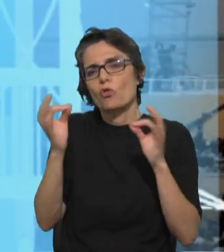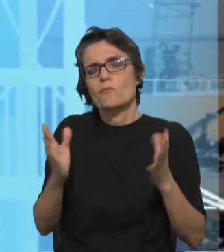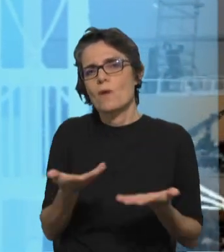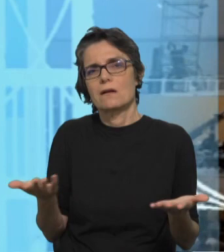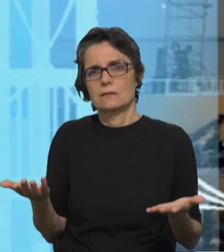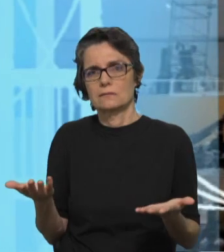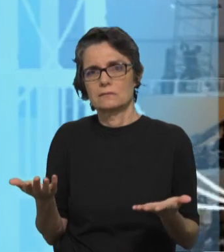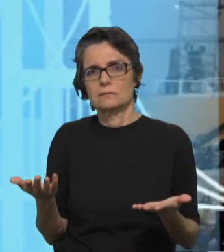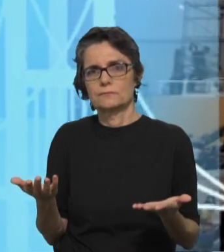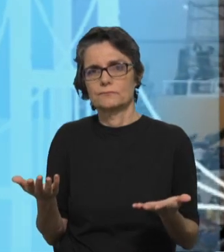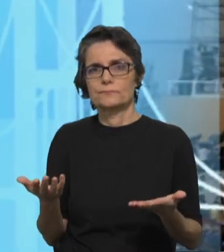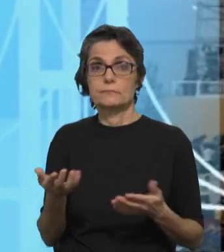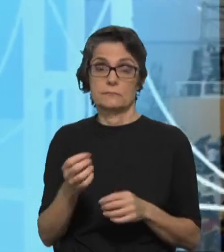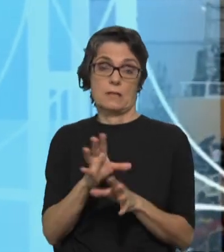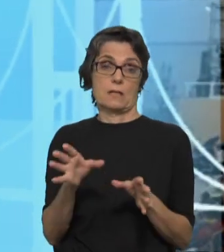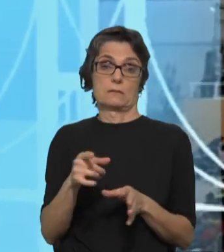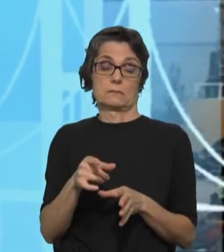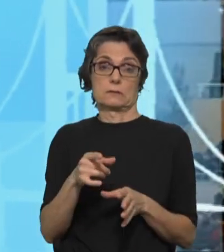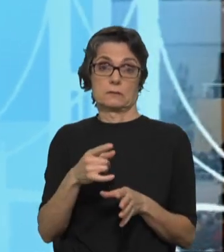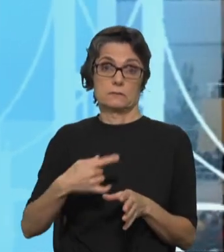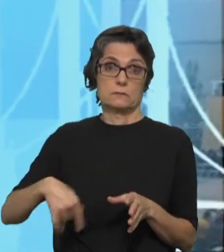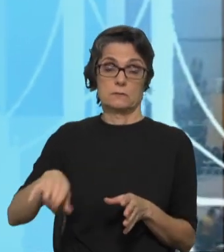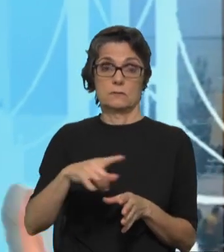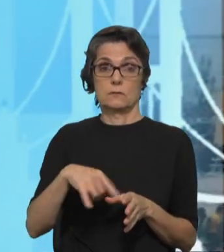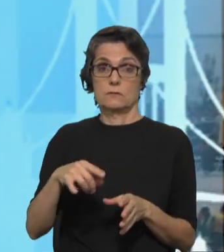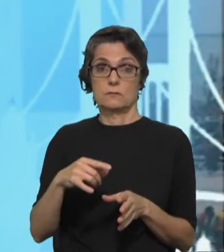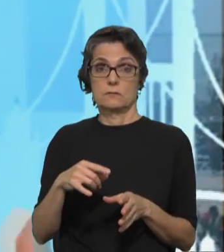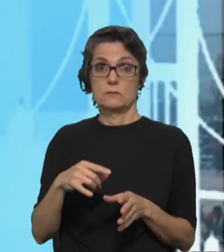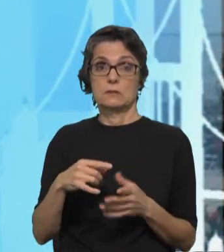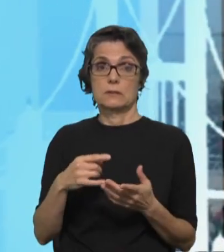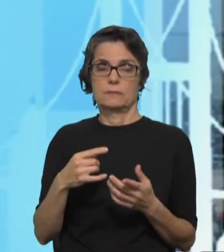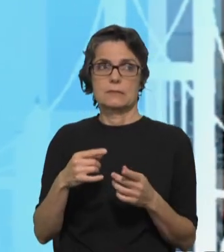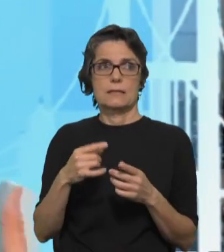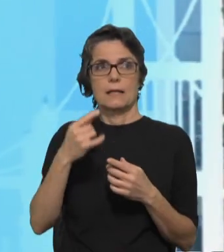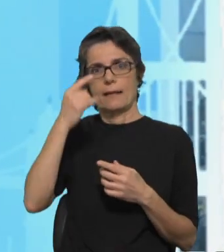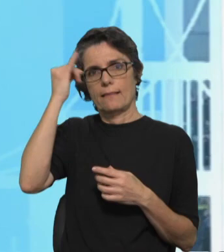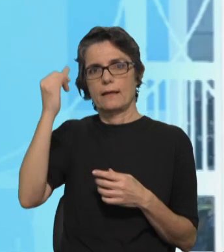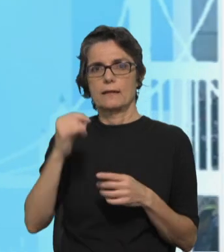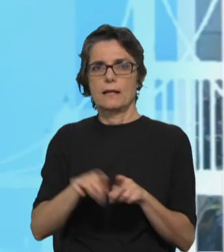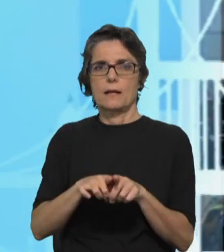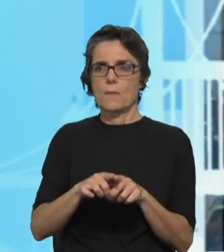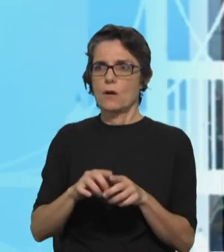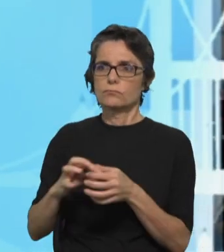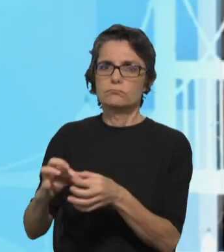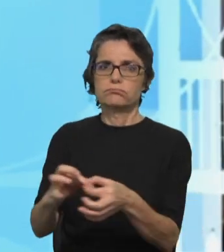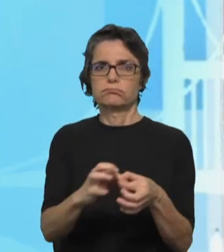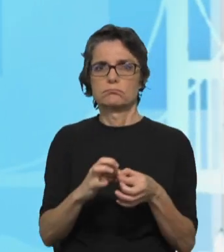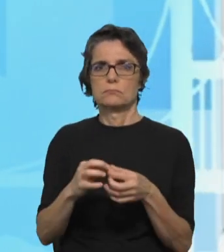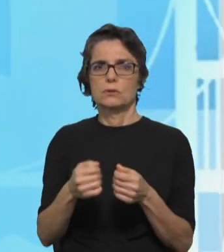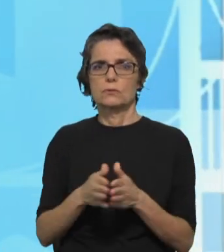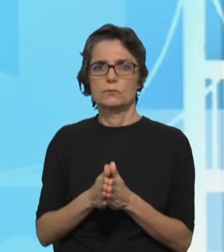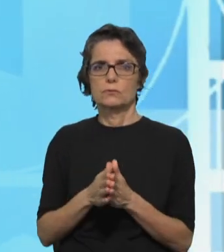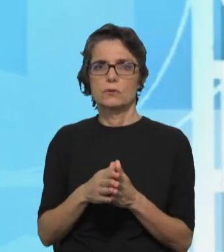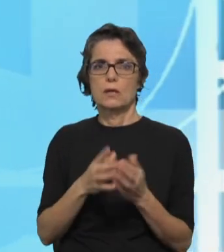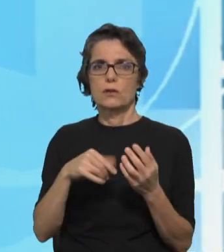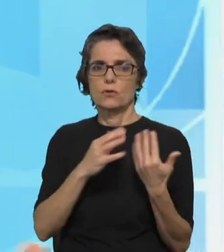evidentemente fazia com que as nossas noções de que somos todos irmãos e que temos uma responsabilidade pelo